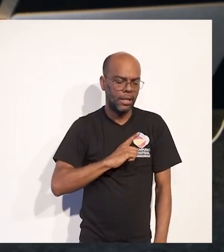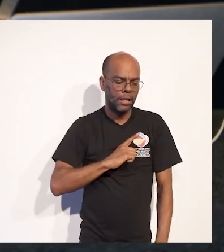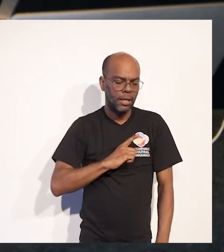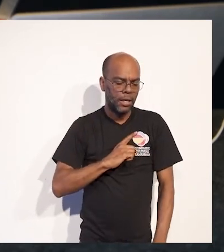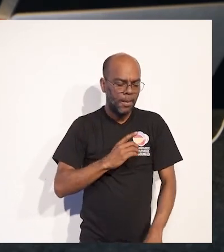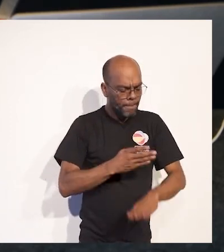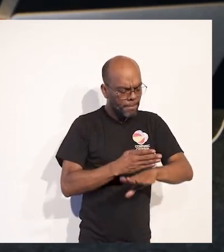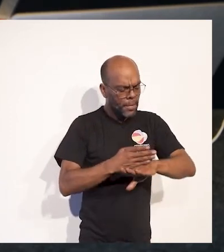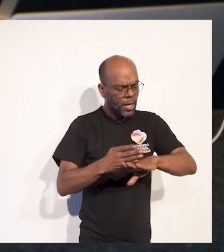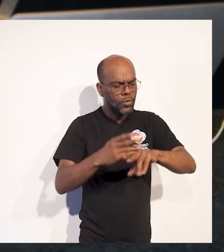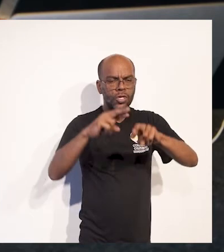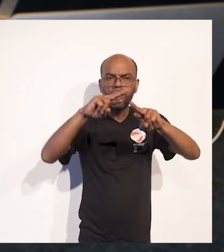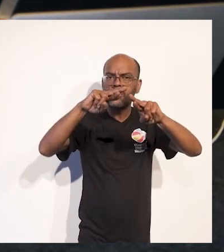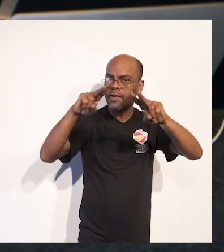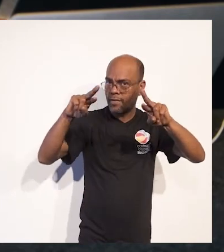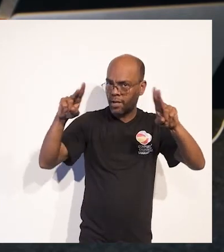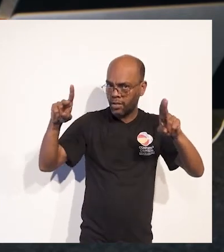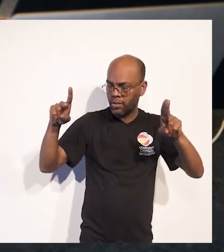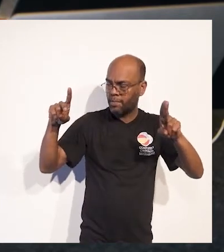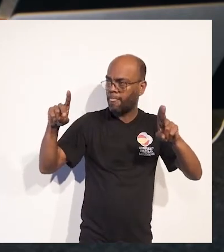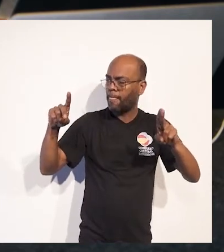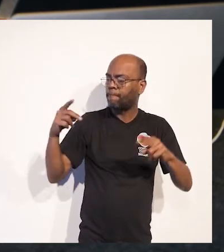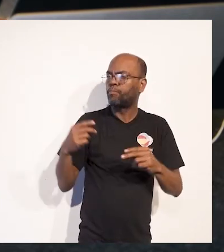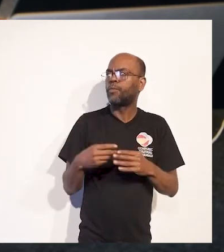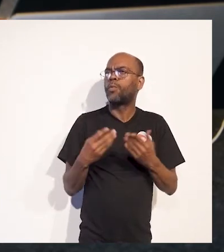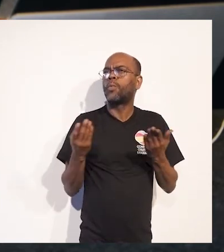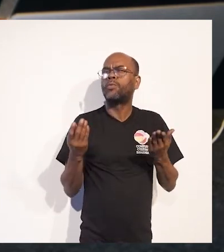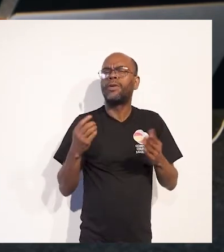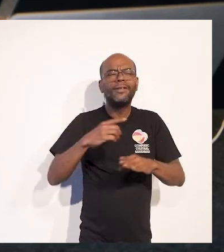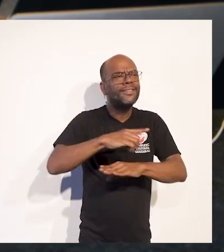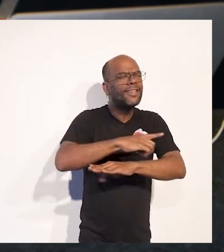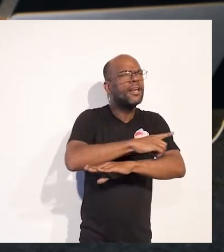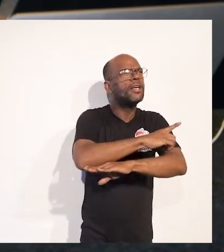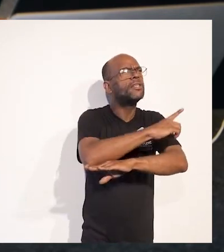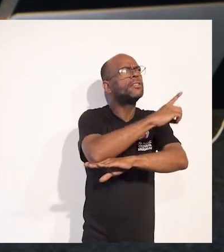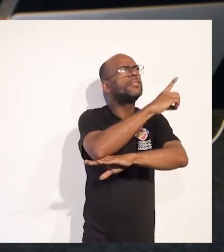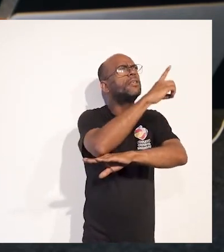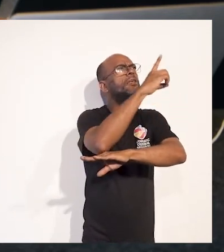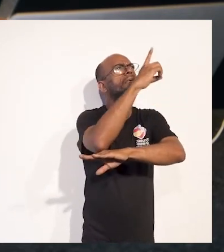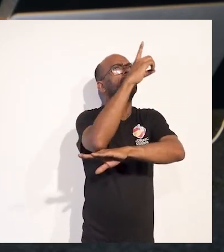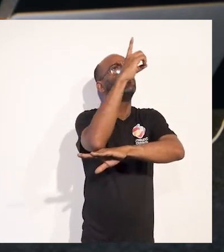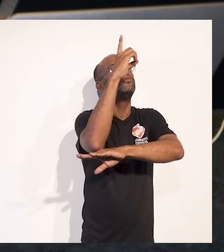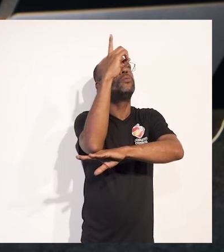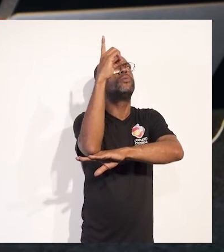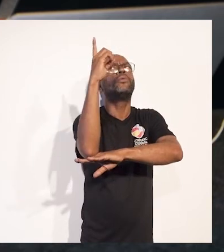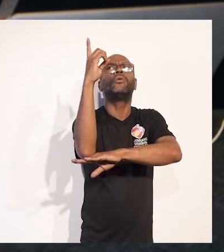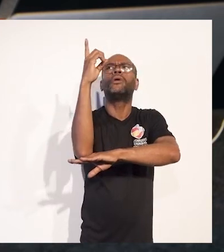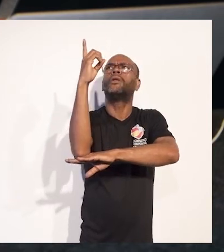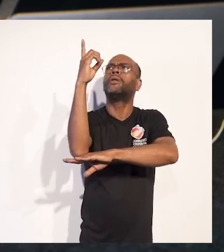brancos diferentes, que quando ele está nascendo, ele é ali